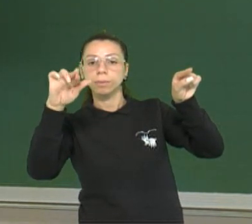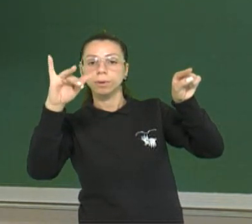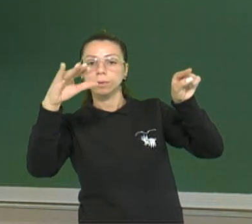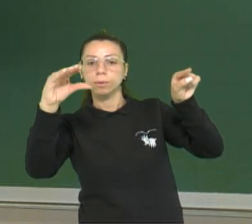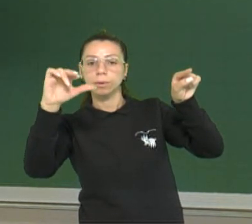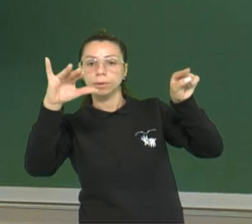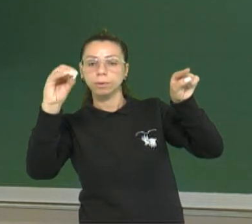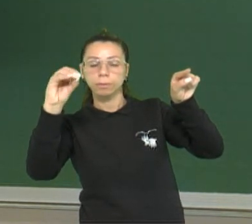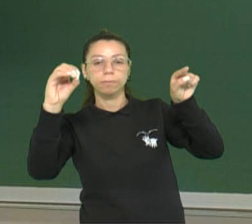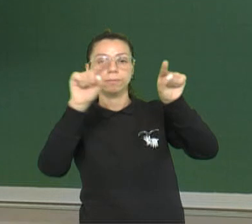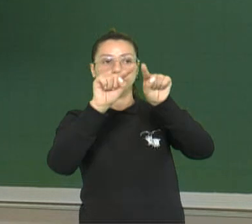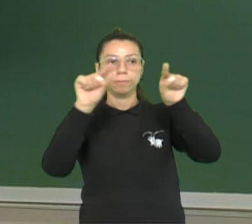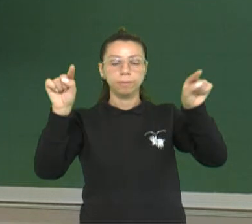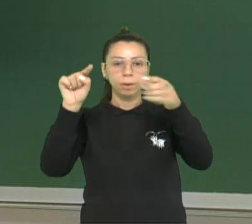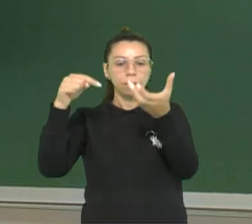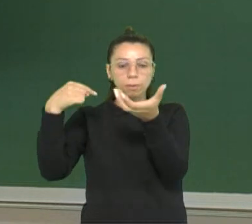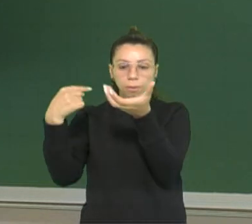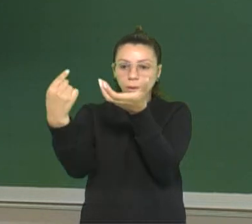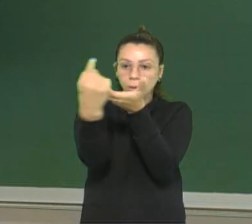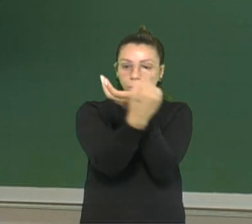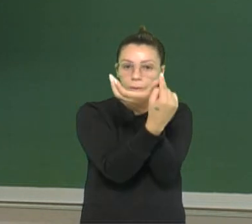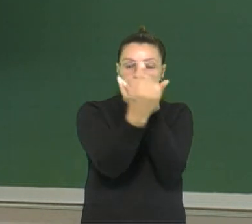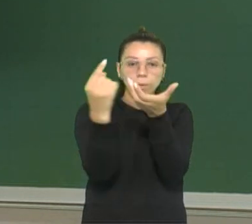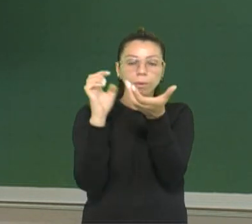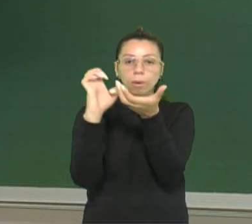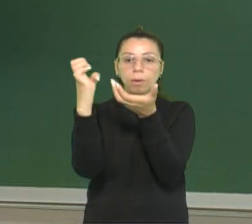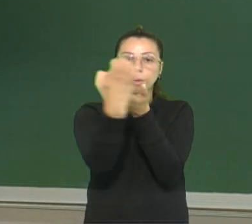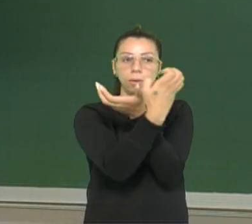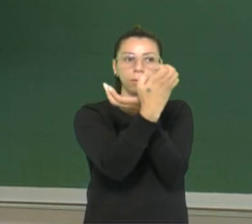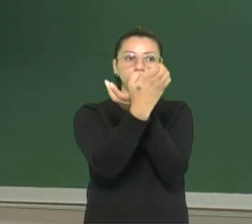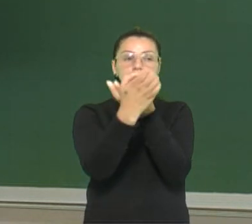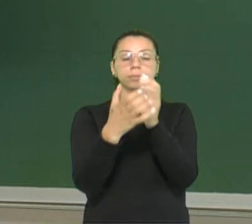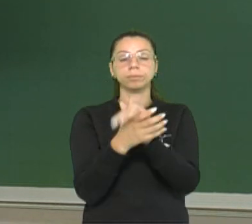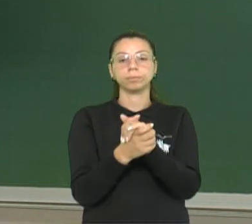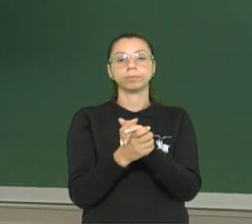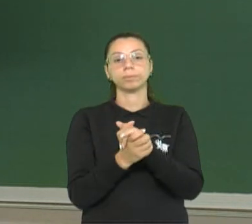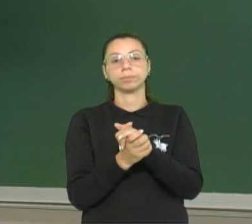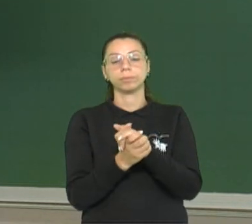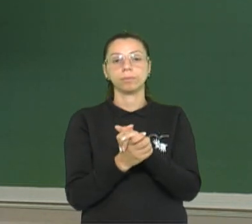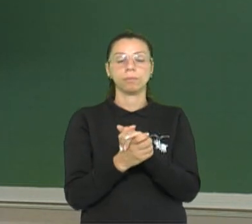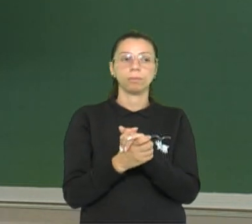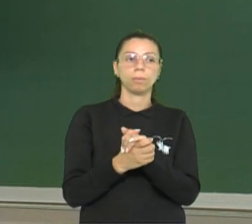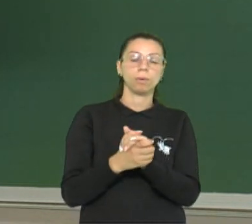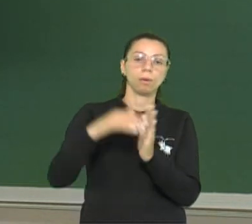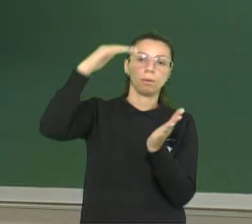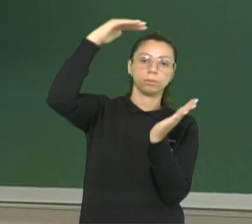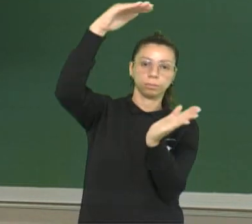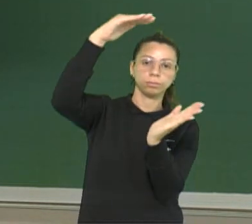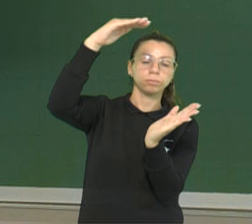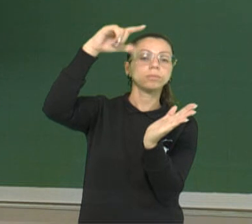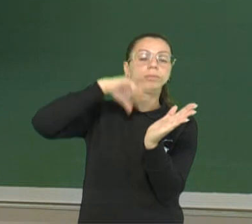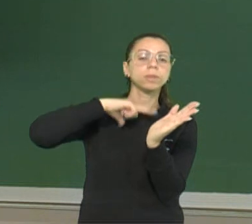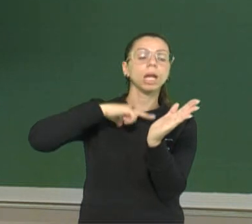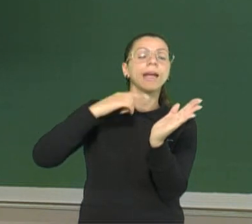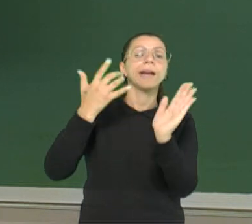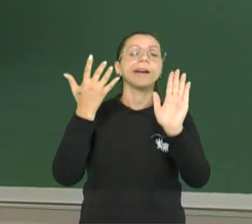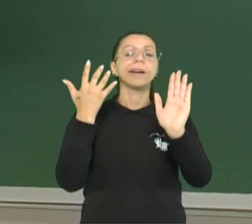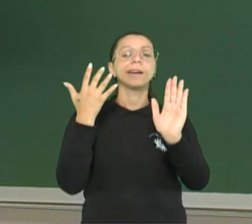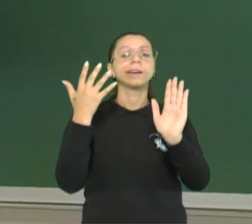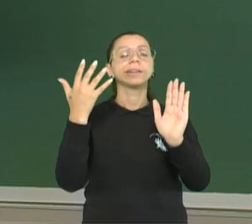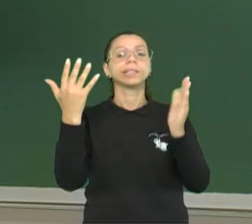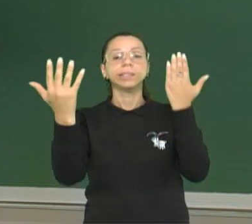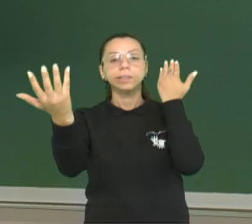Esta região corresponde a uma faixa de clima tropical. Então, toda essa área aqui do território brasileiro é